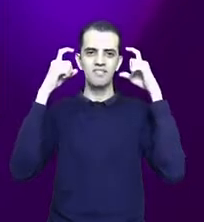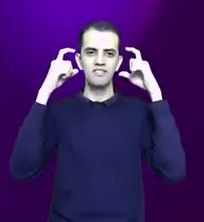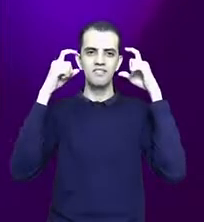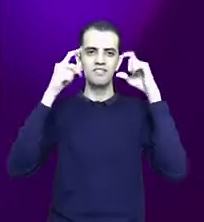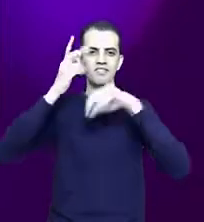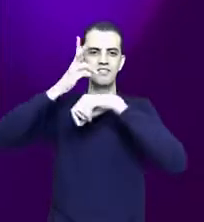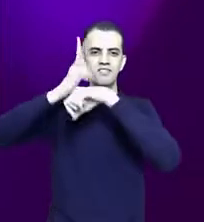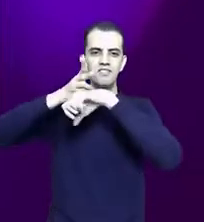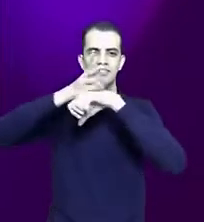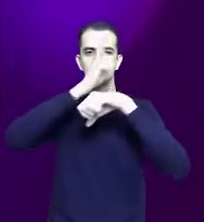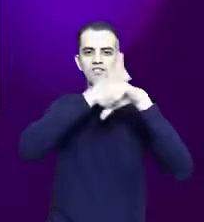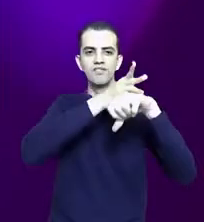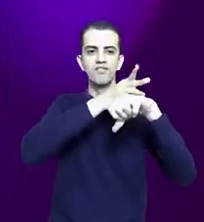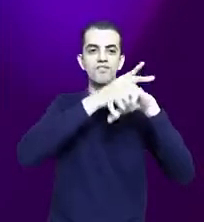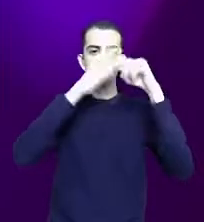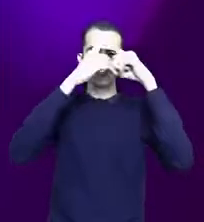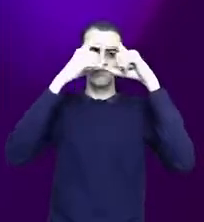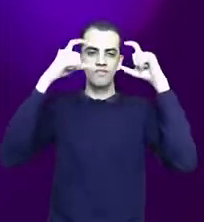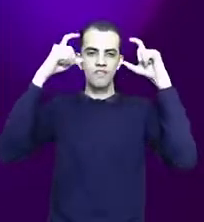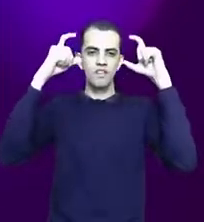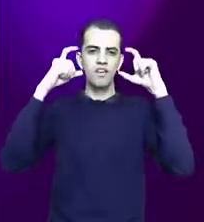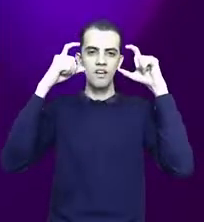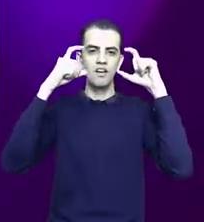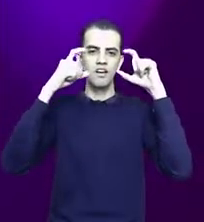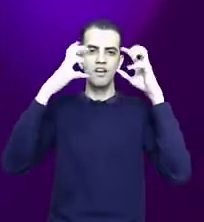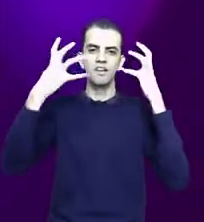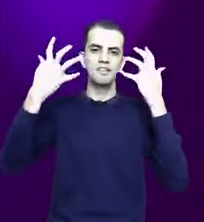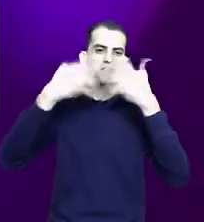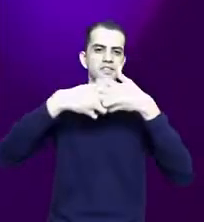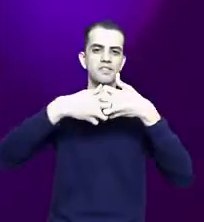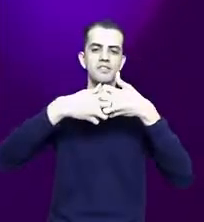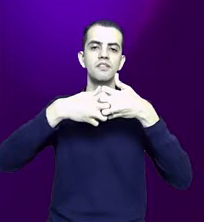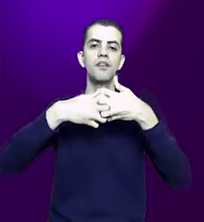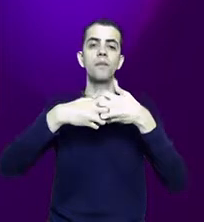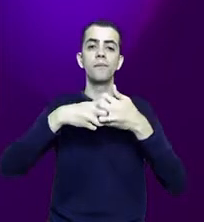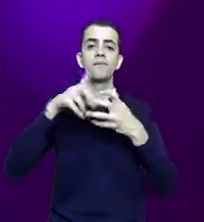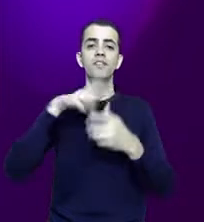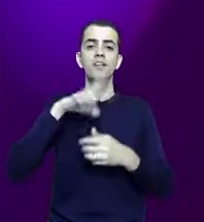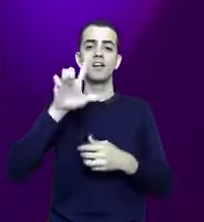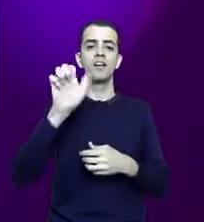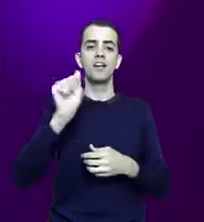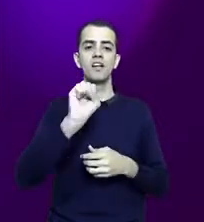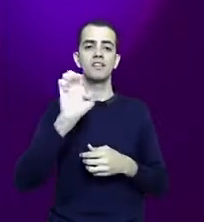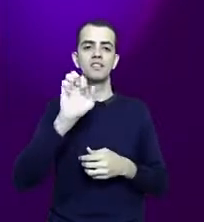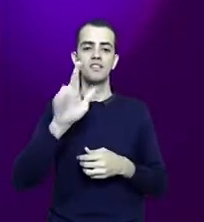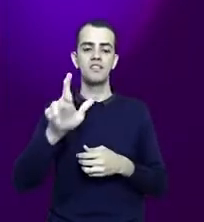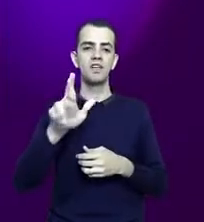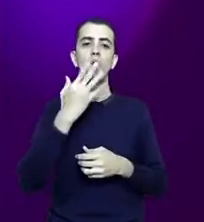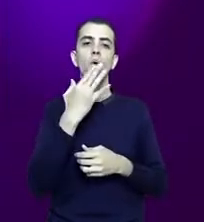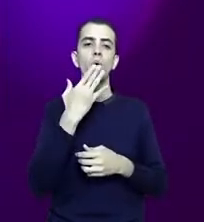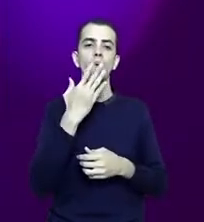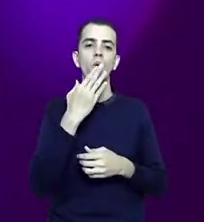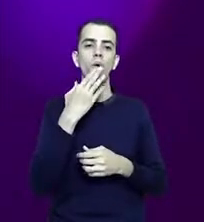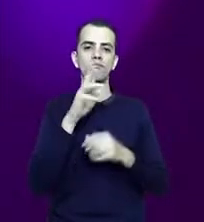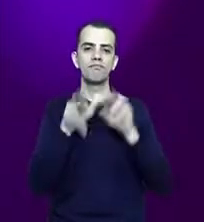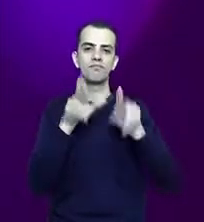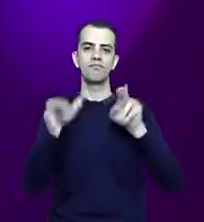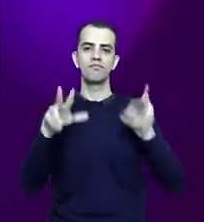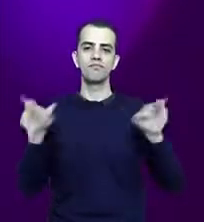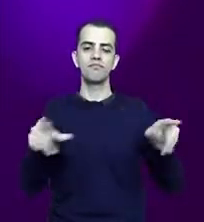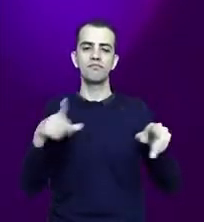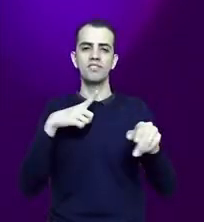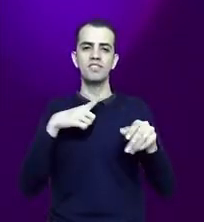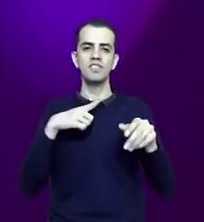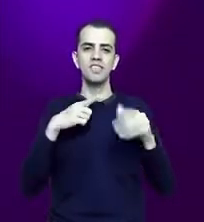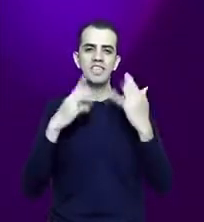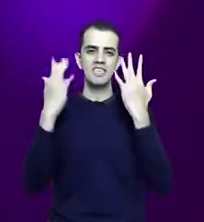montada num óculos, que é um conjunto de raios lasers de algumas cores, que, através de vários espelhos, onde